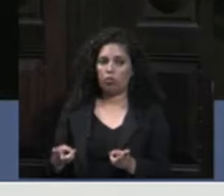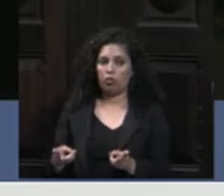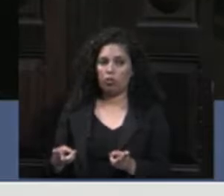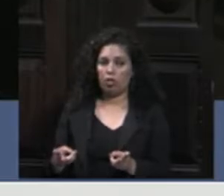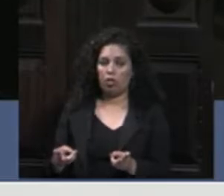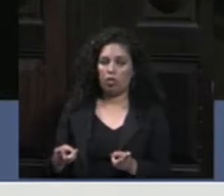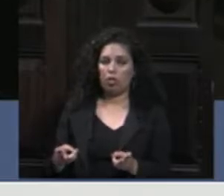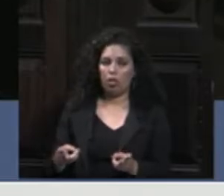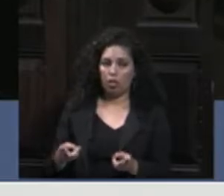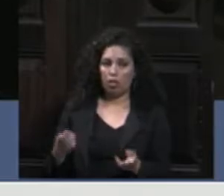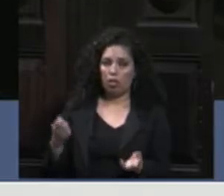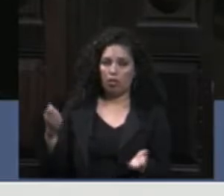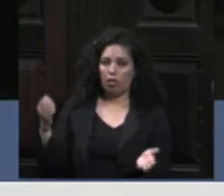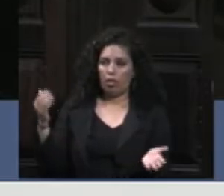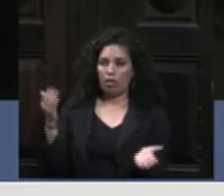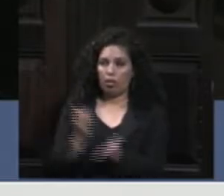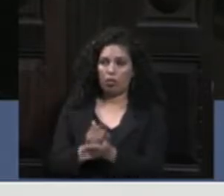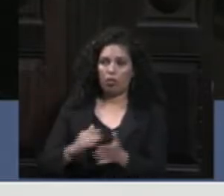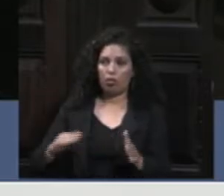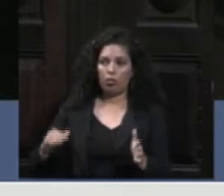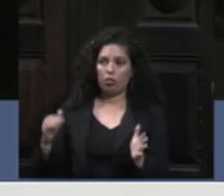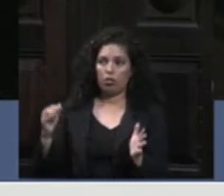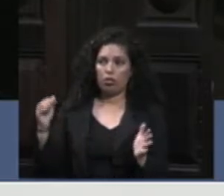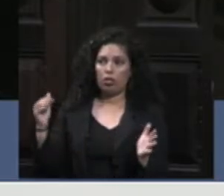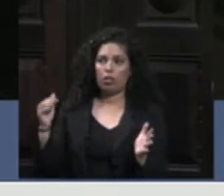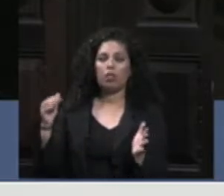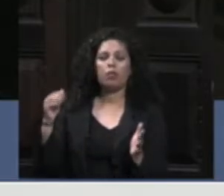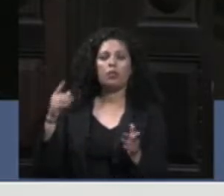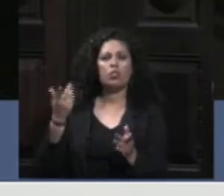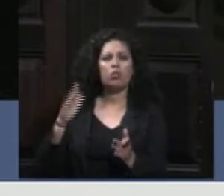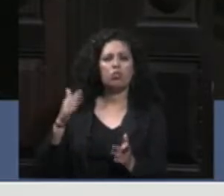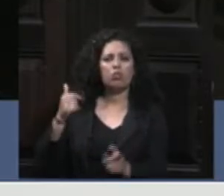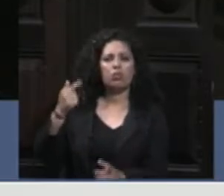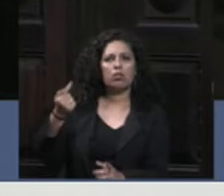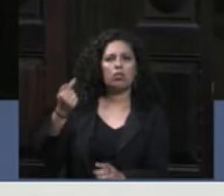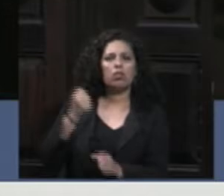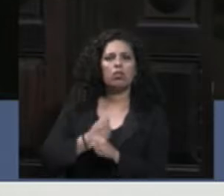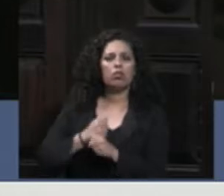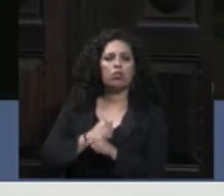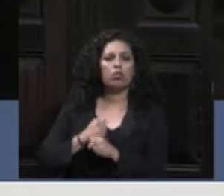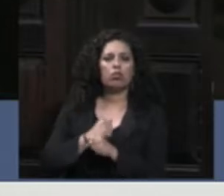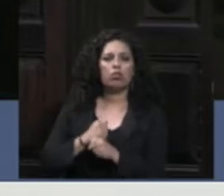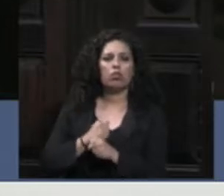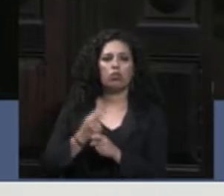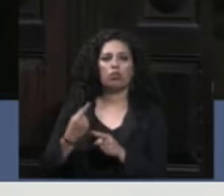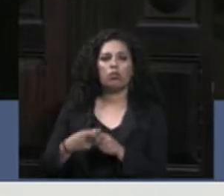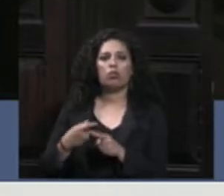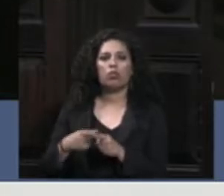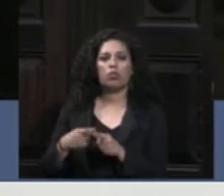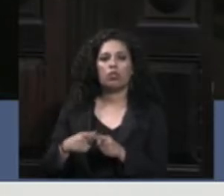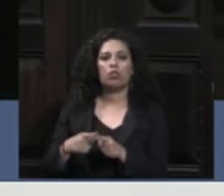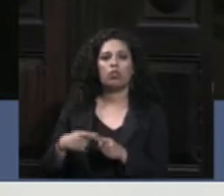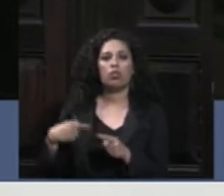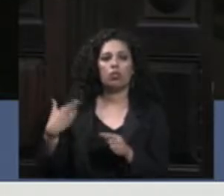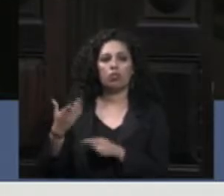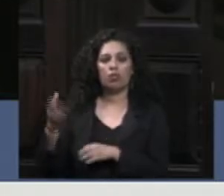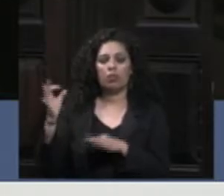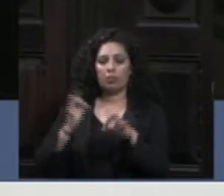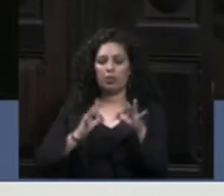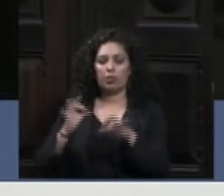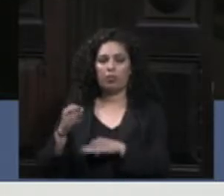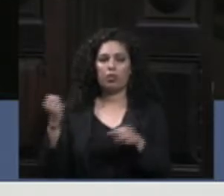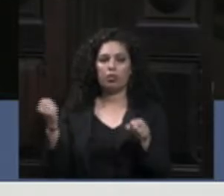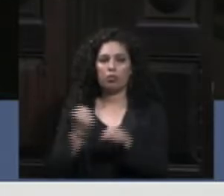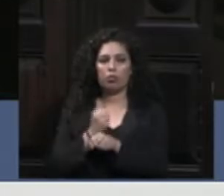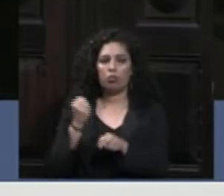a 7 anos por mais 10 anos, em troca de obras, inclusive a maioria